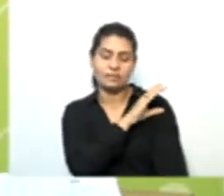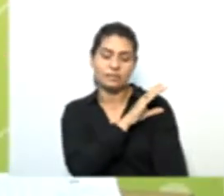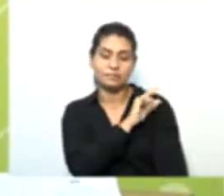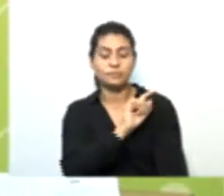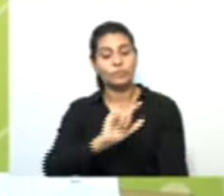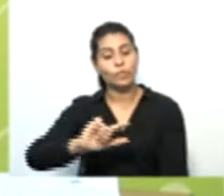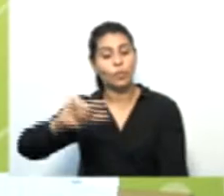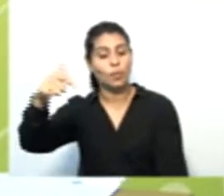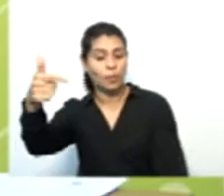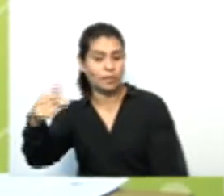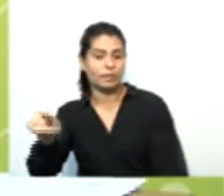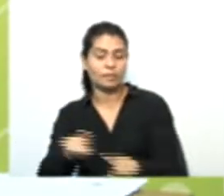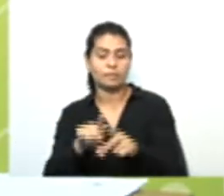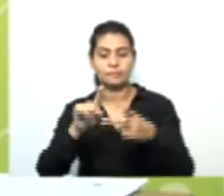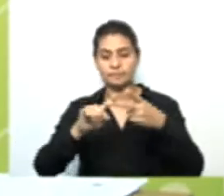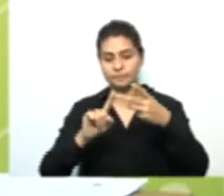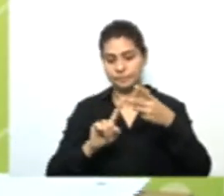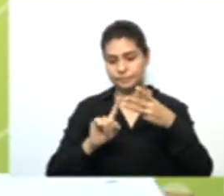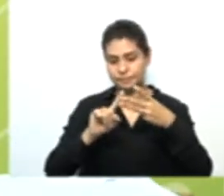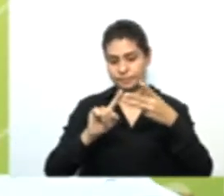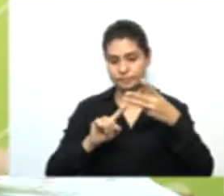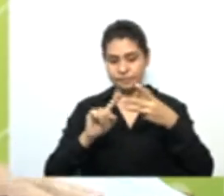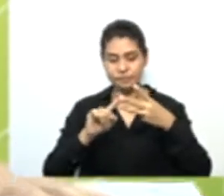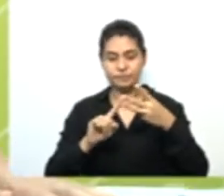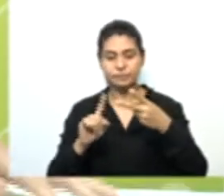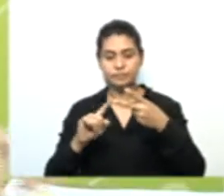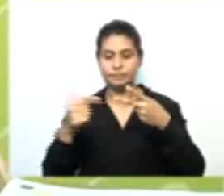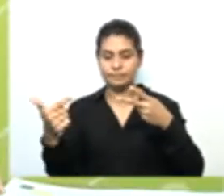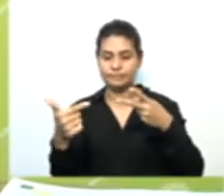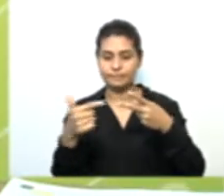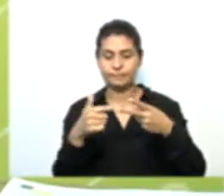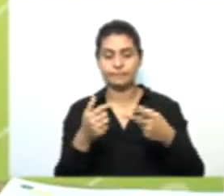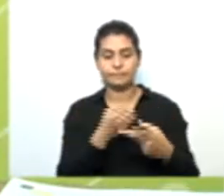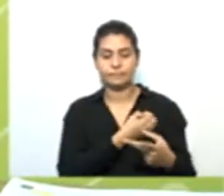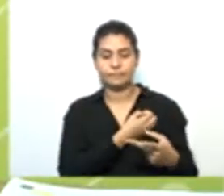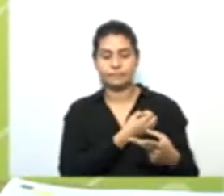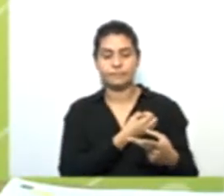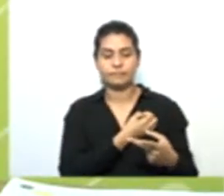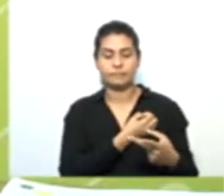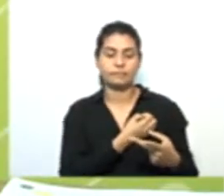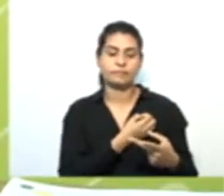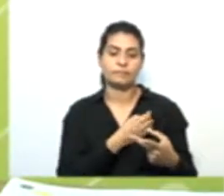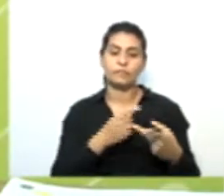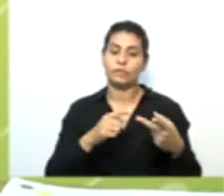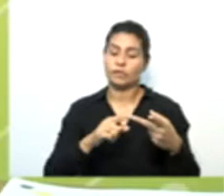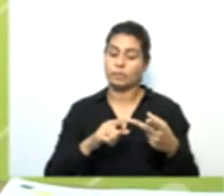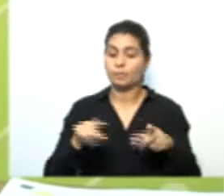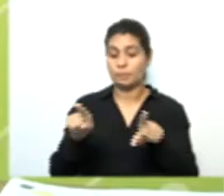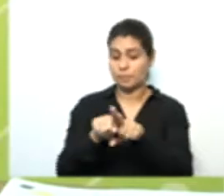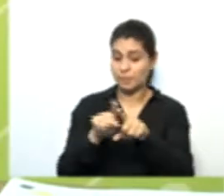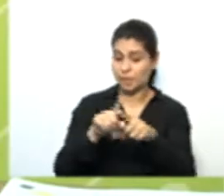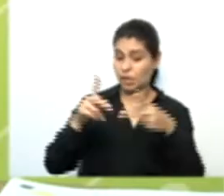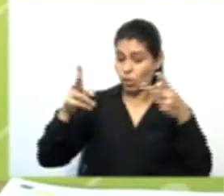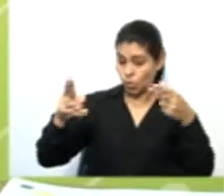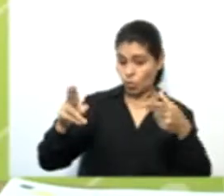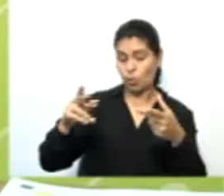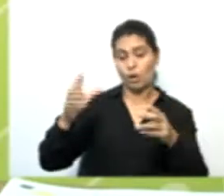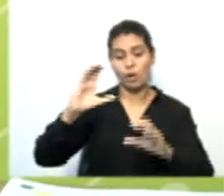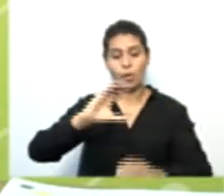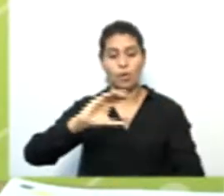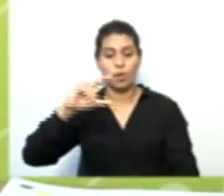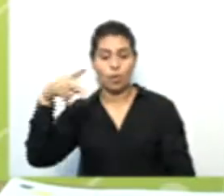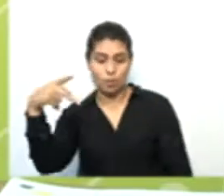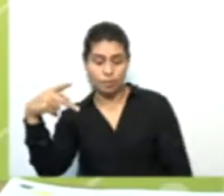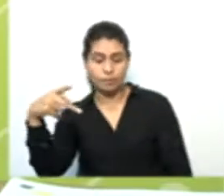Aos demais, ainda temos 2. O segundo lugar foi também para o ramo agropecuária,